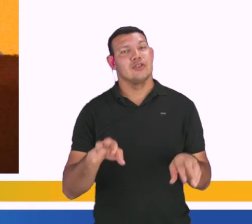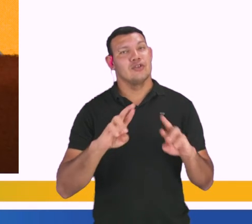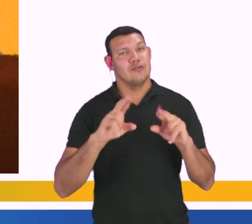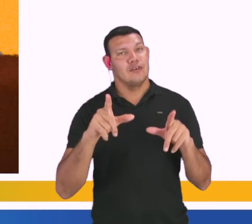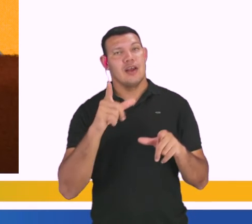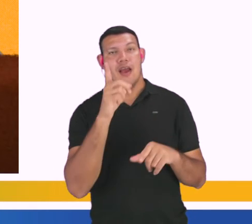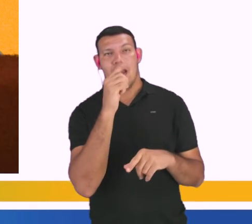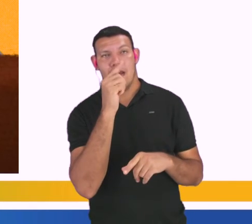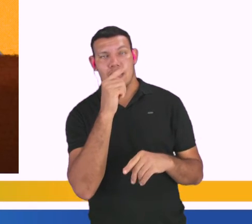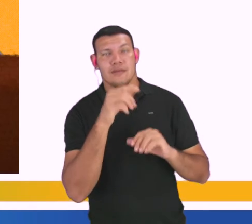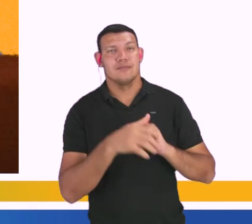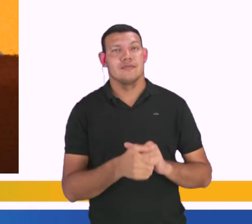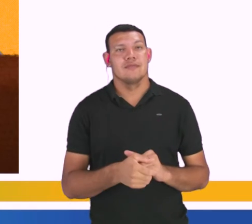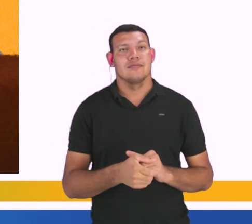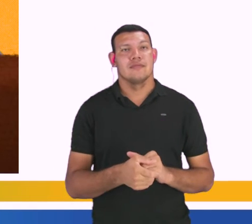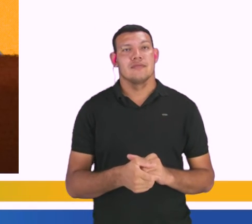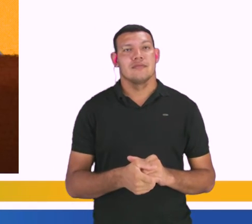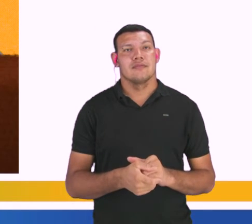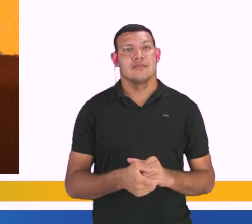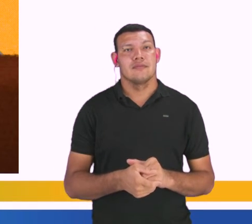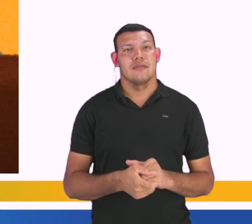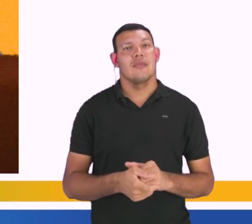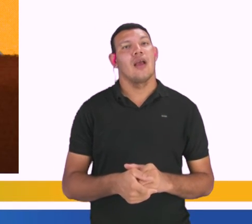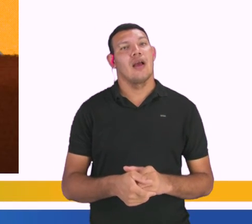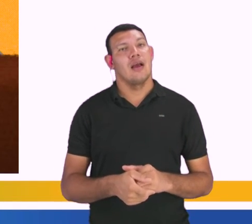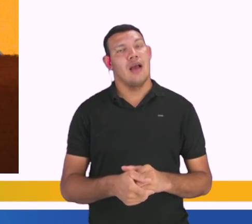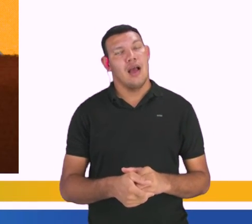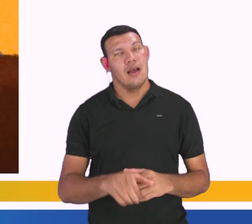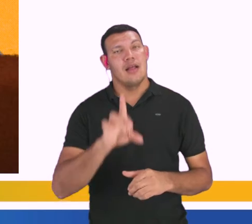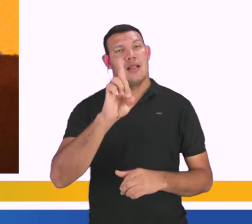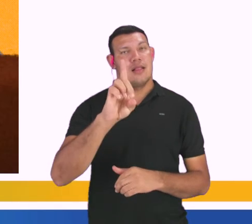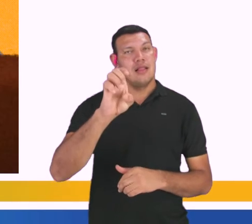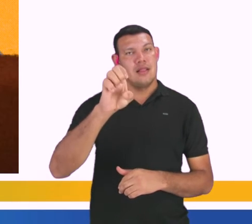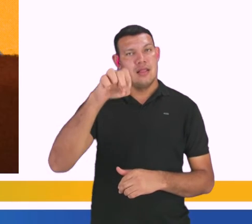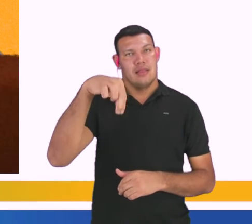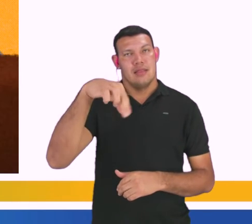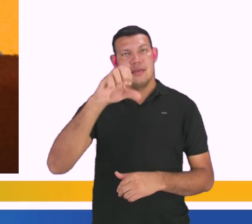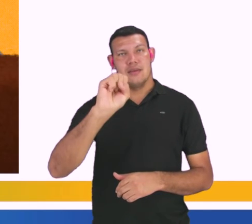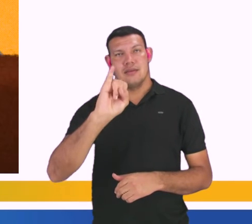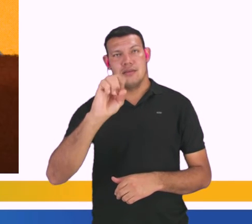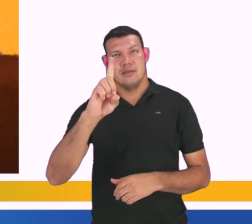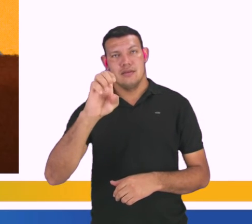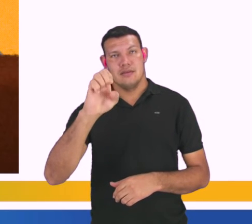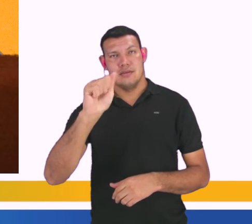exemplo? O que vai acontecer é que como a densidade é diferente, ou seja, o gelo vai boiar,